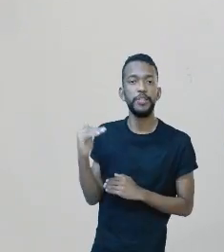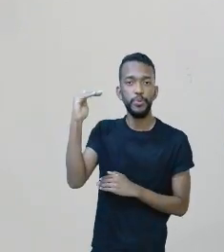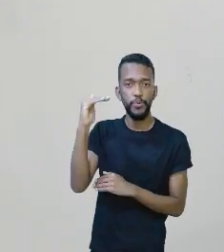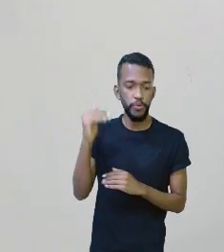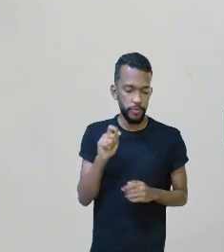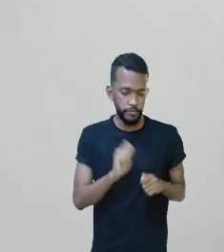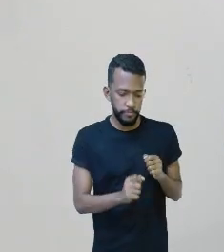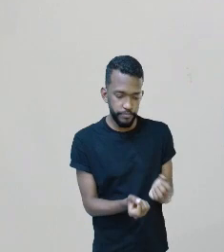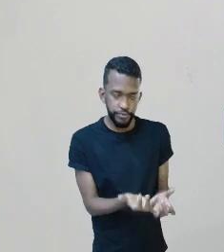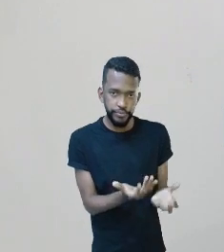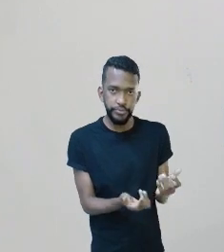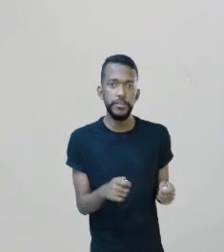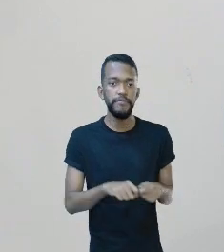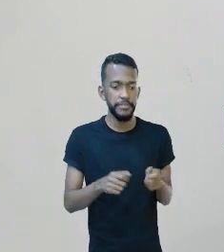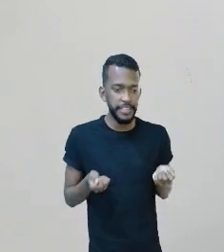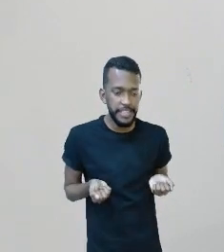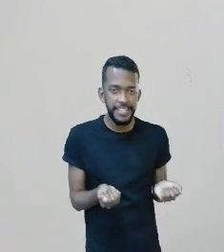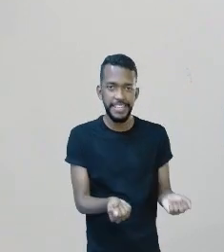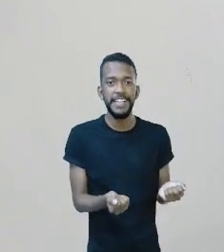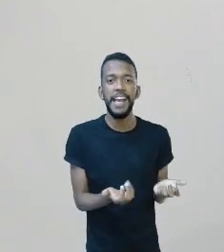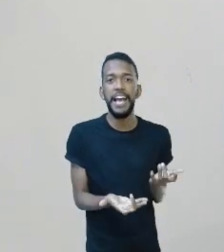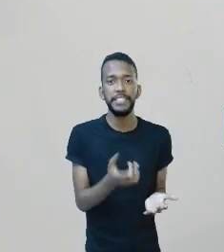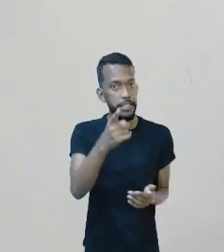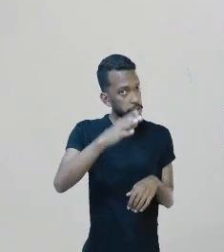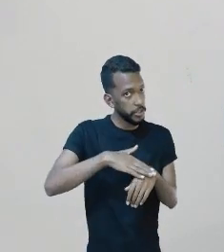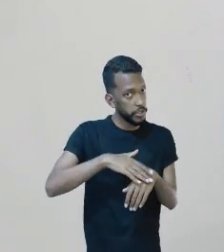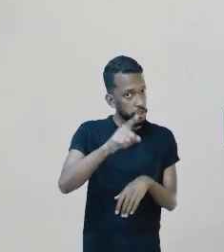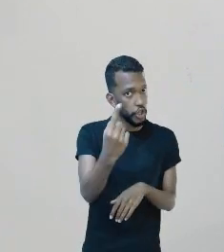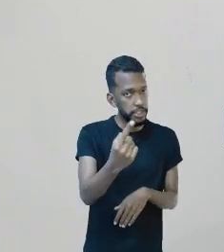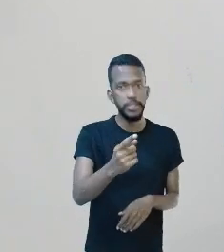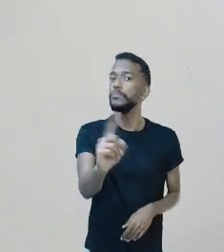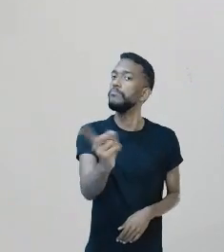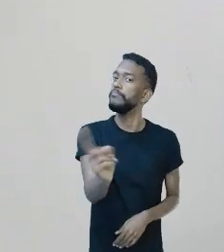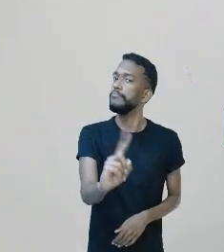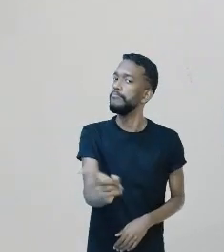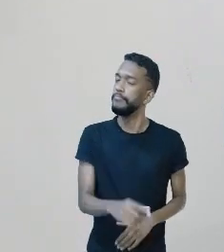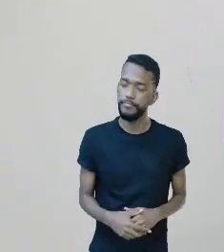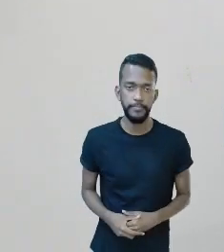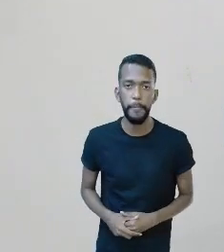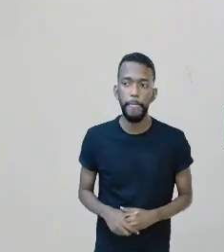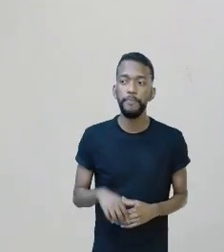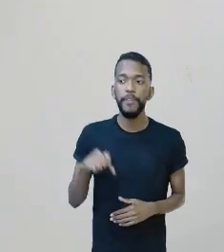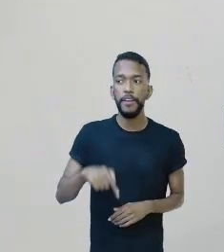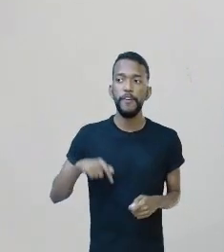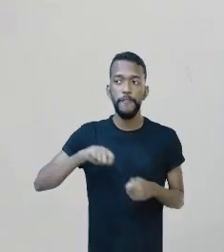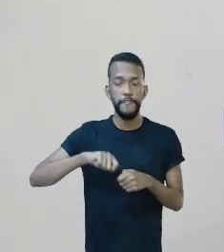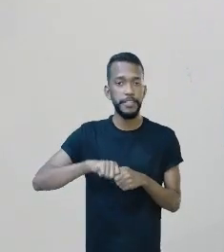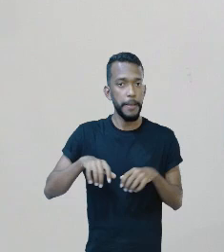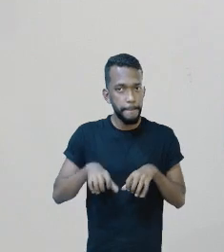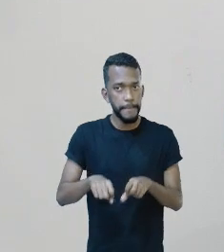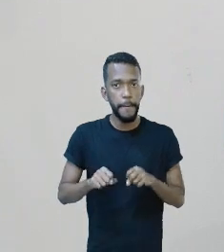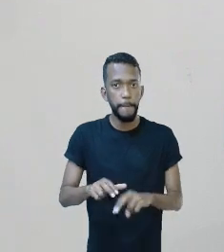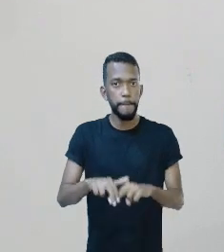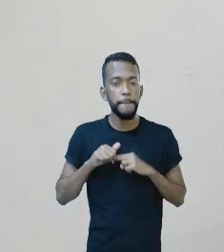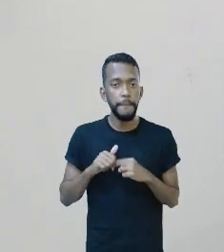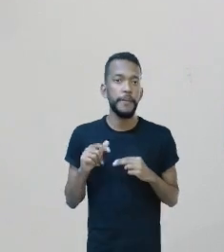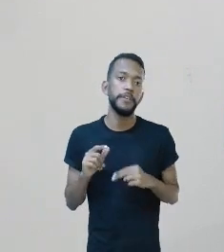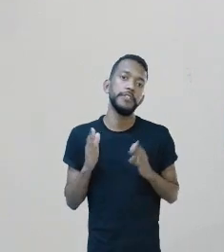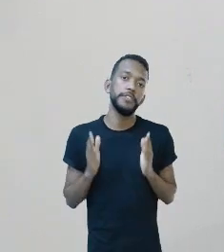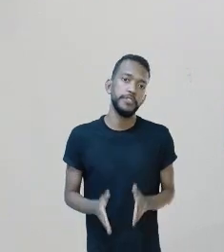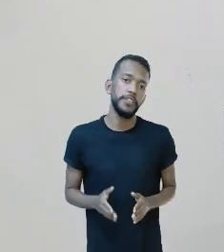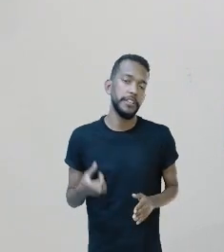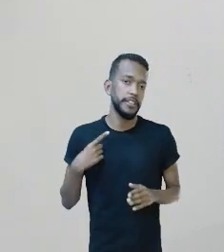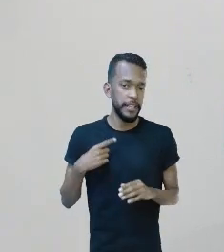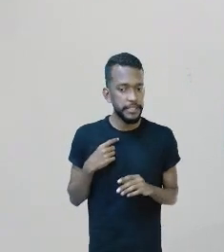e colocar para assar, tá? Não faz isso sozinho em casa. Aqui eu não vou fazer na prática, porque a gente,